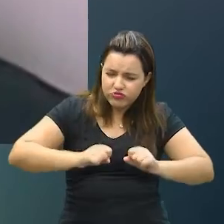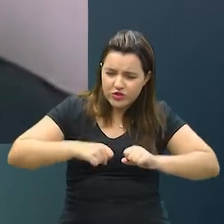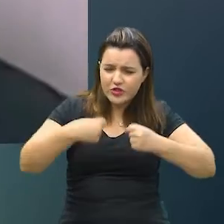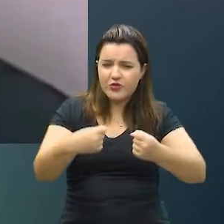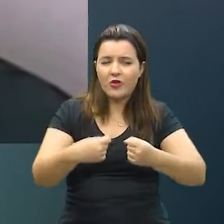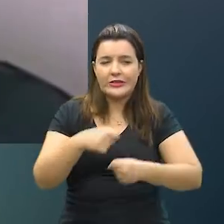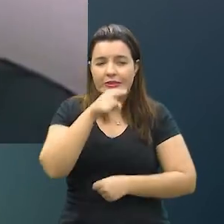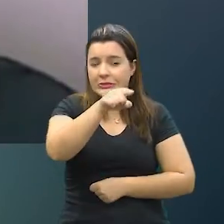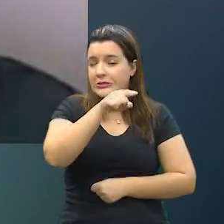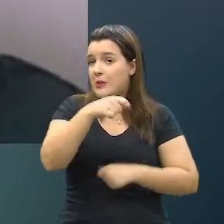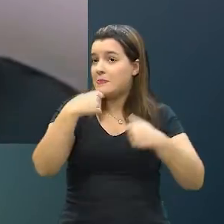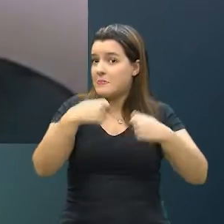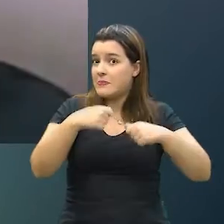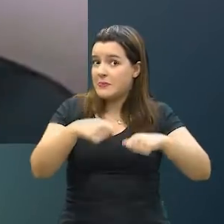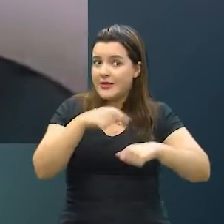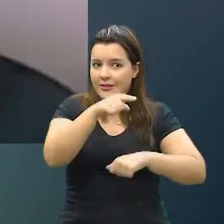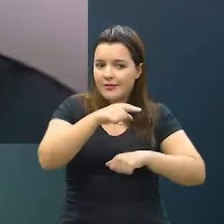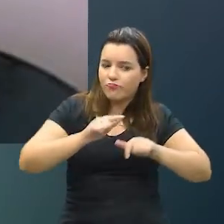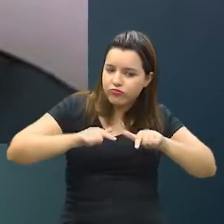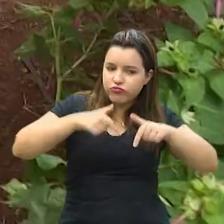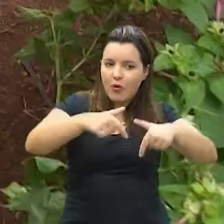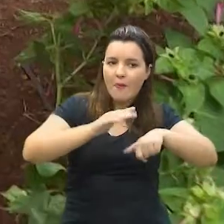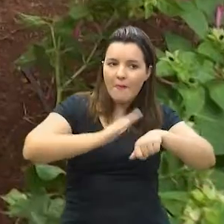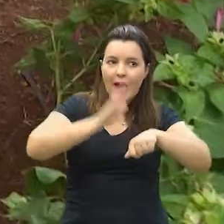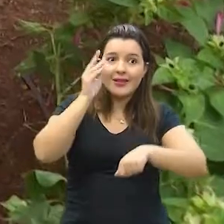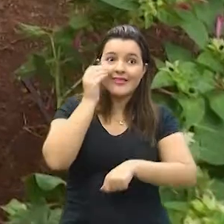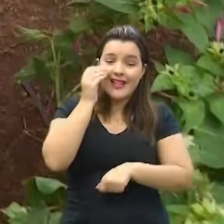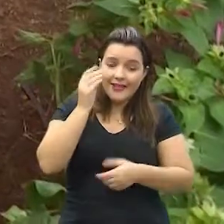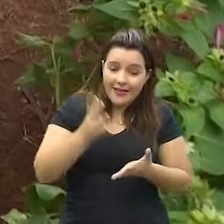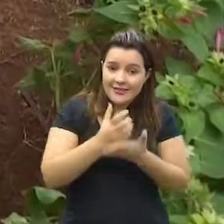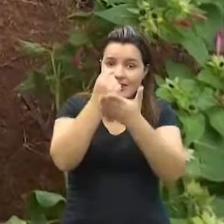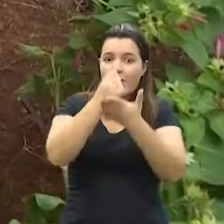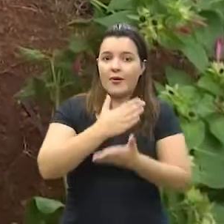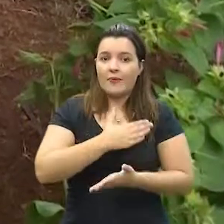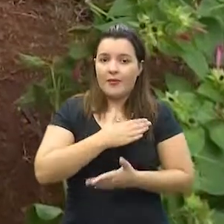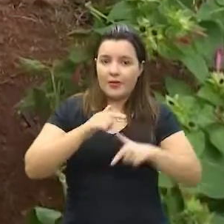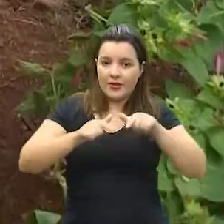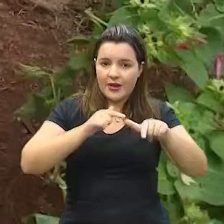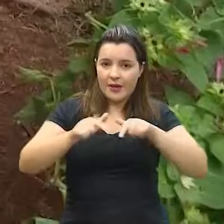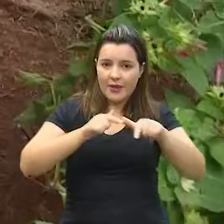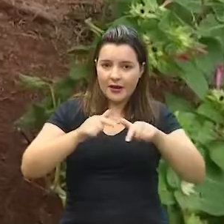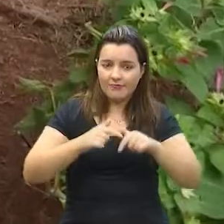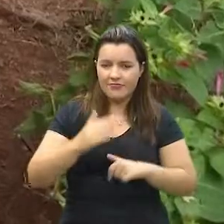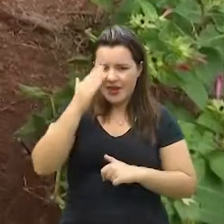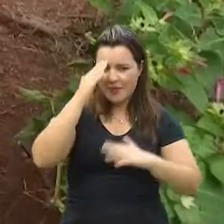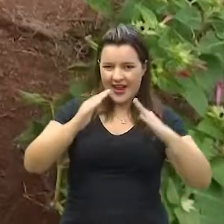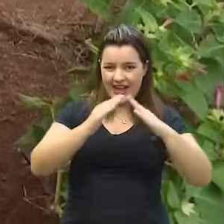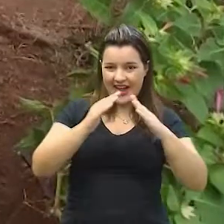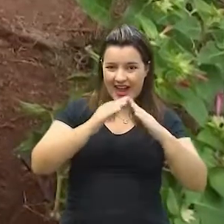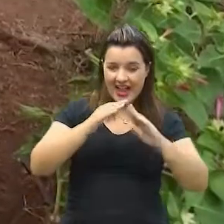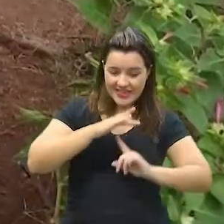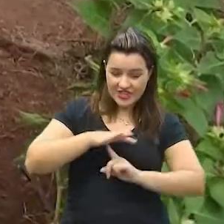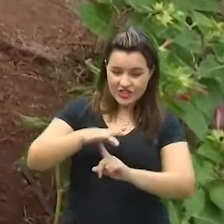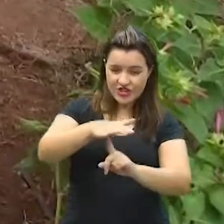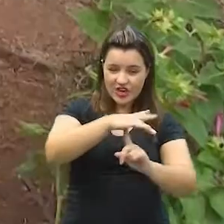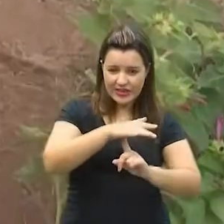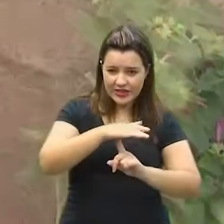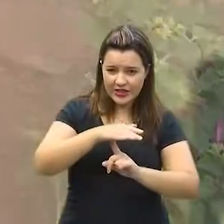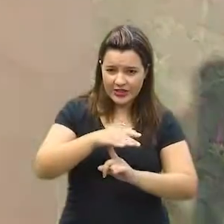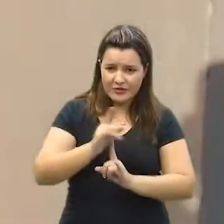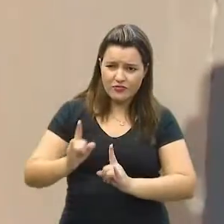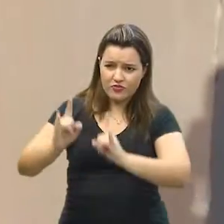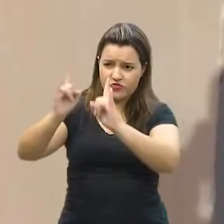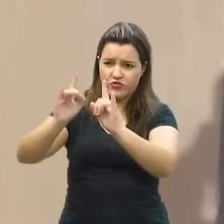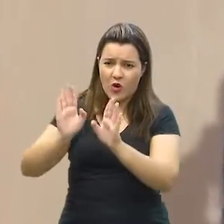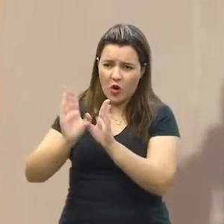nossa salvação. A gente investiu em jardins residenciais, então a gente deixou o foco do condomínio um pouco